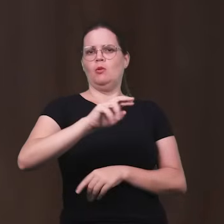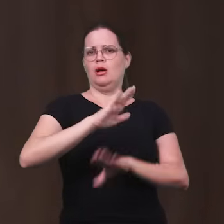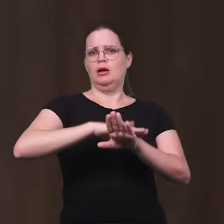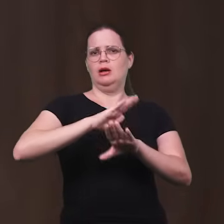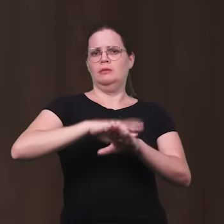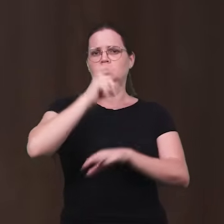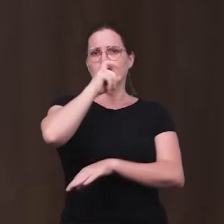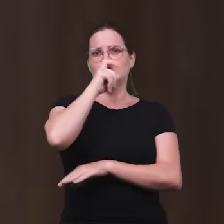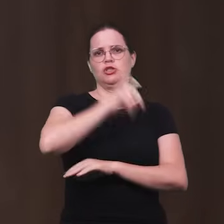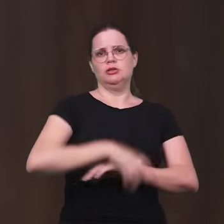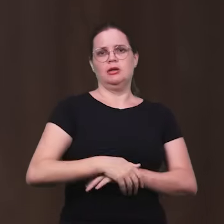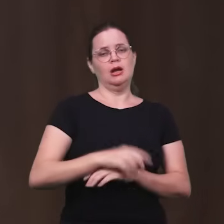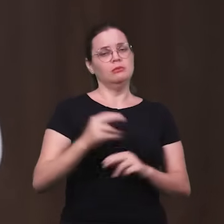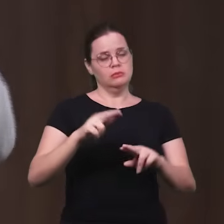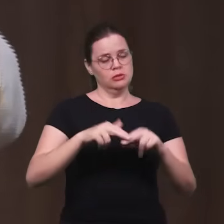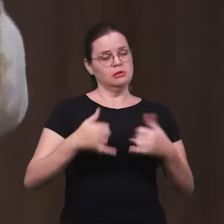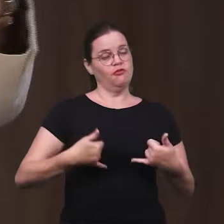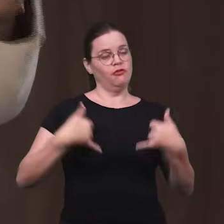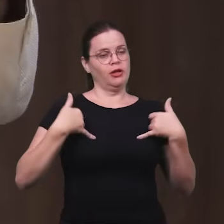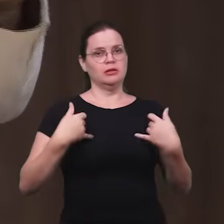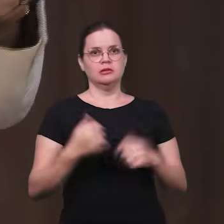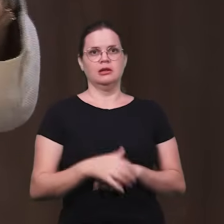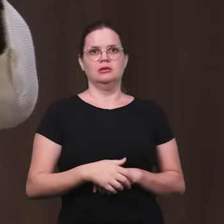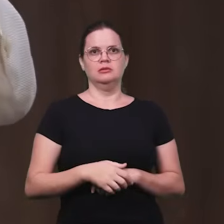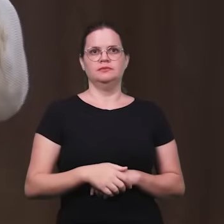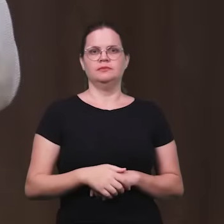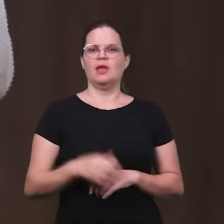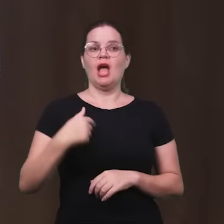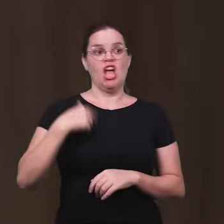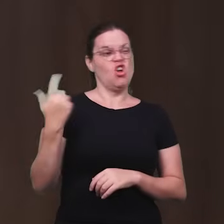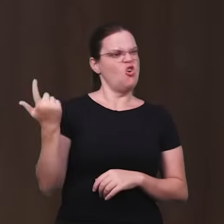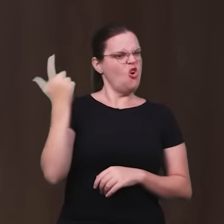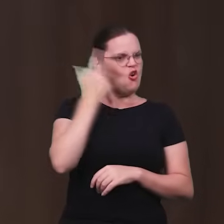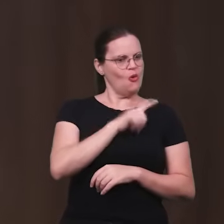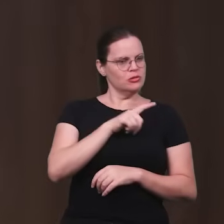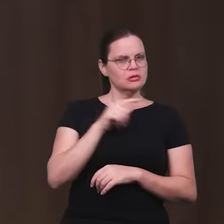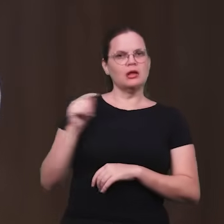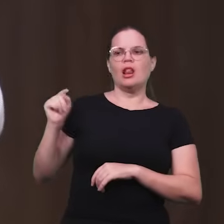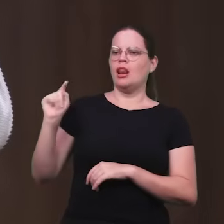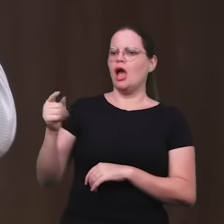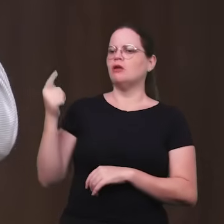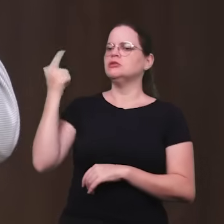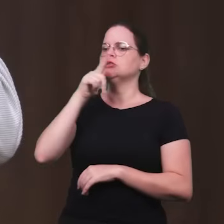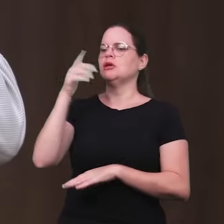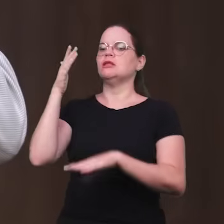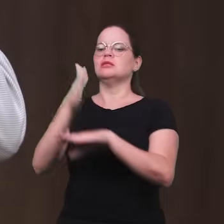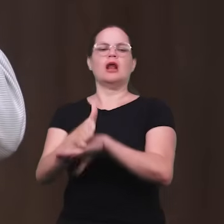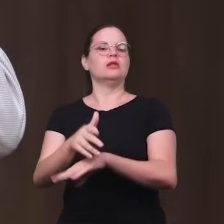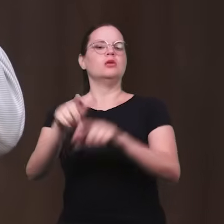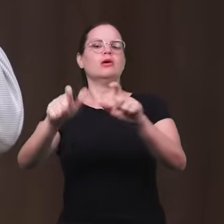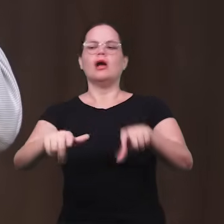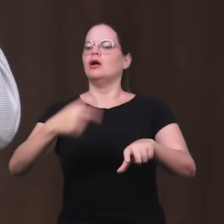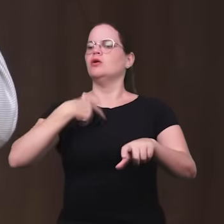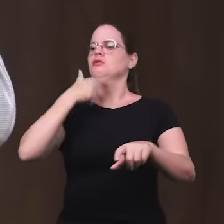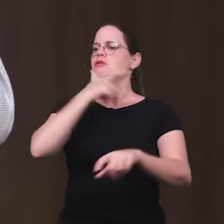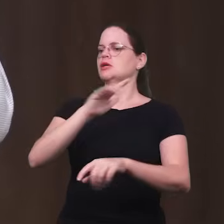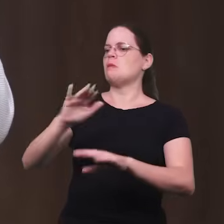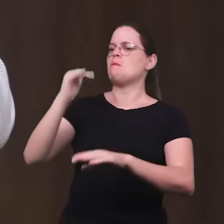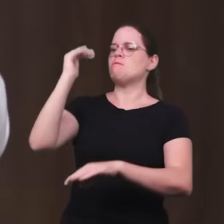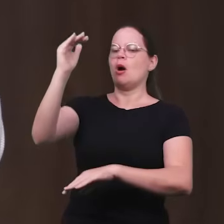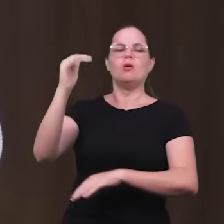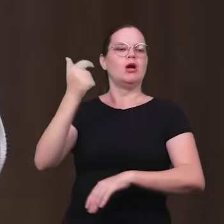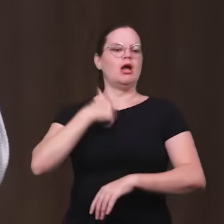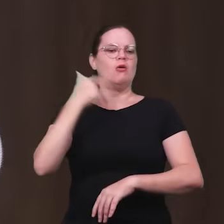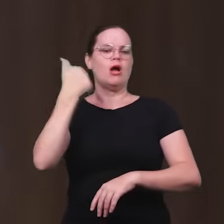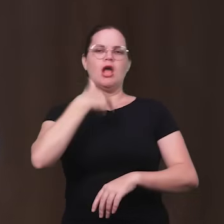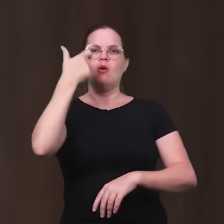vaidade. Ele fala que conseguiu, que venceu em tal coisa, em tal lugar, e que ele é isso e